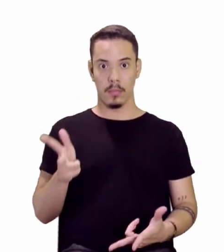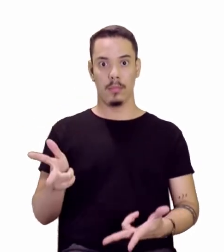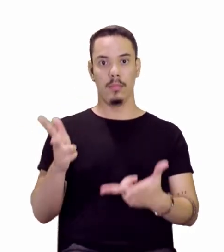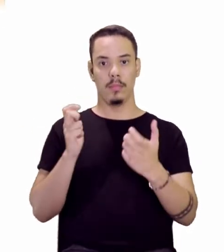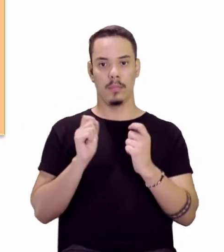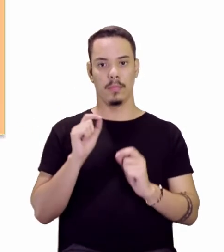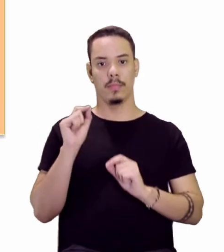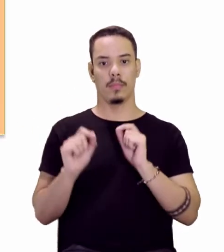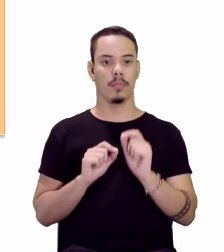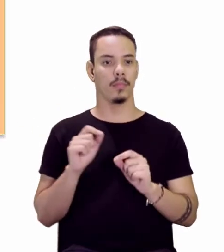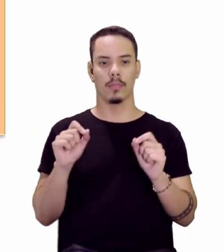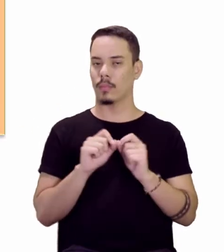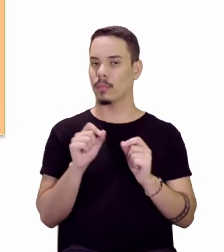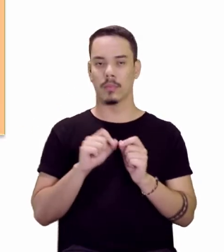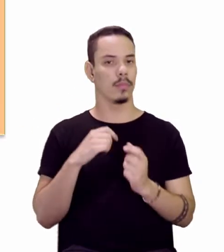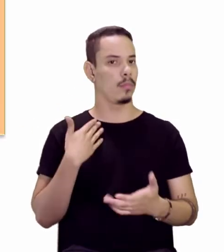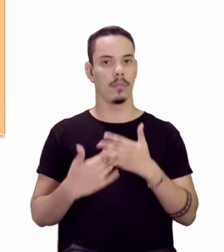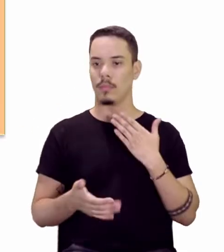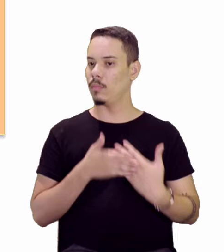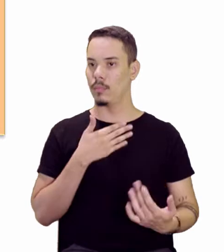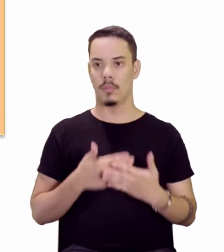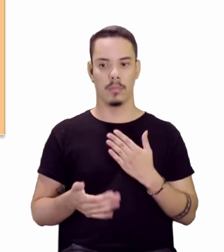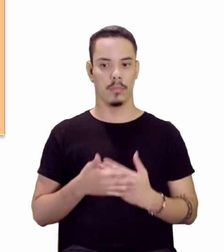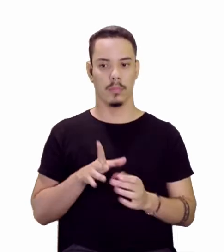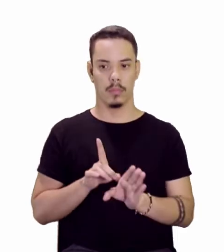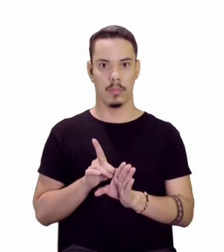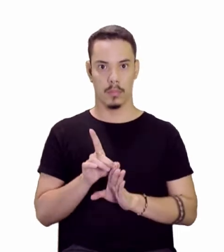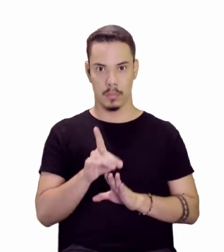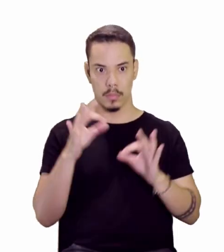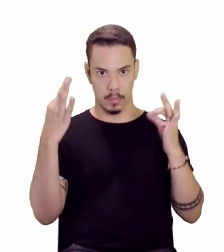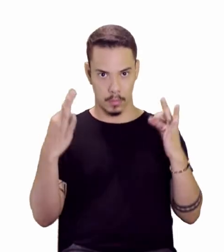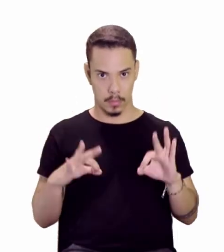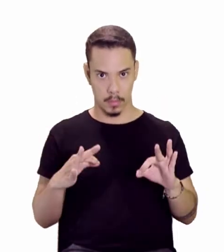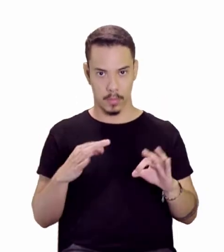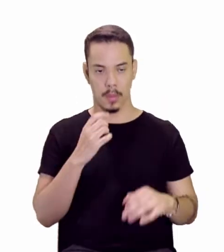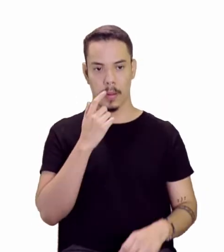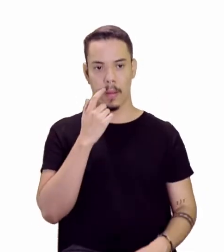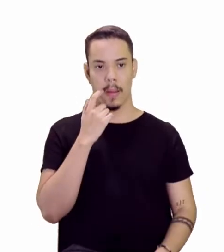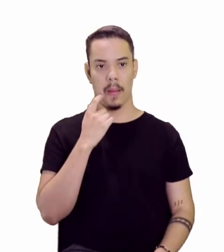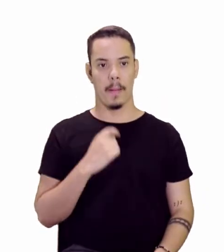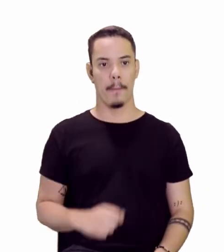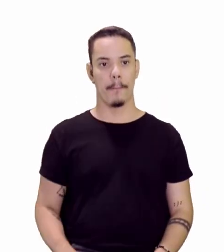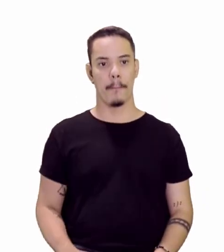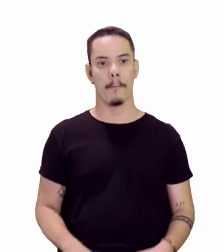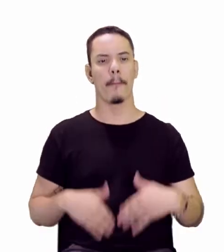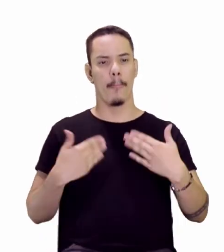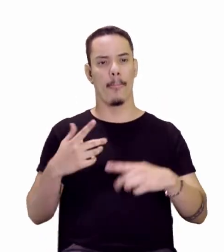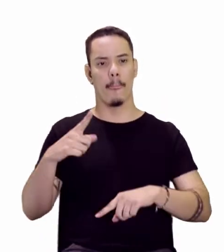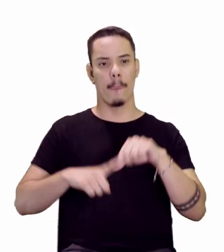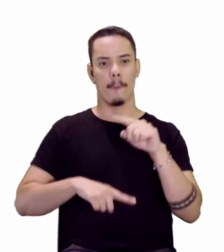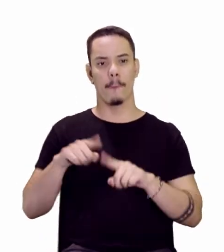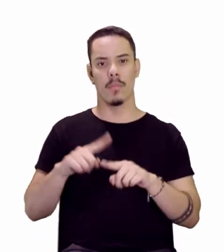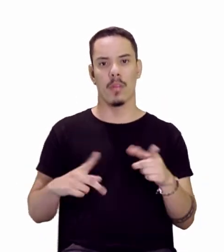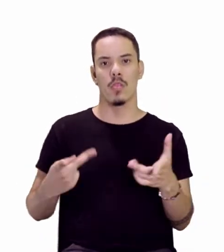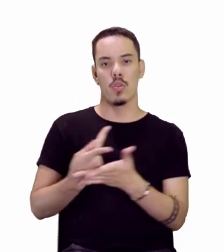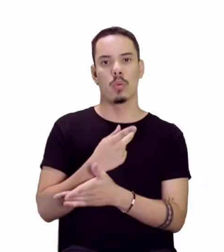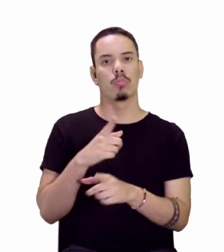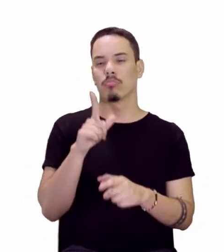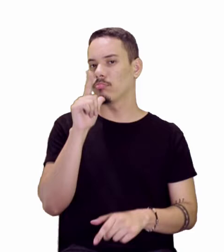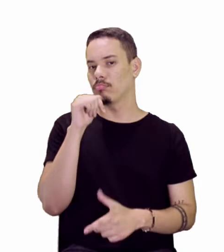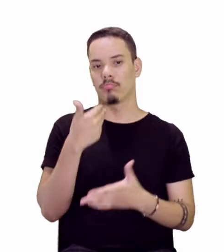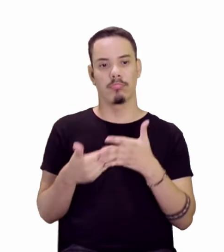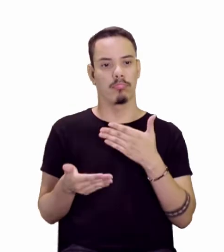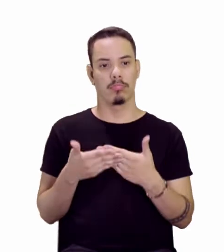ela é exercida em todas as direções. Fechado? Considere um objeto mergulhado em um líquido